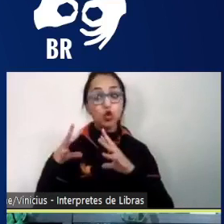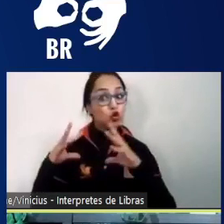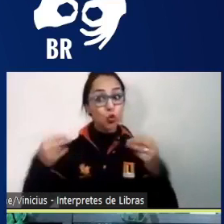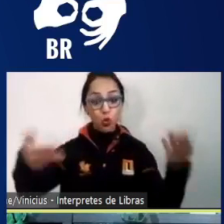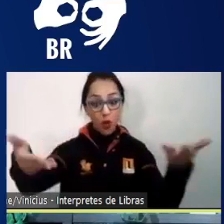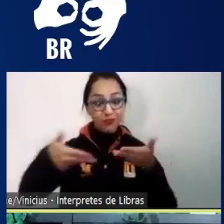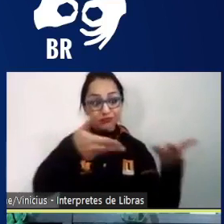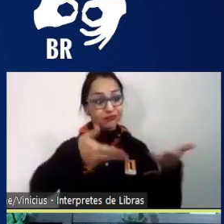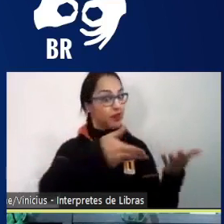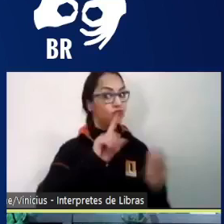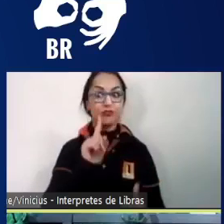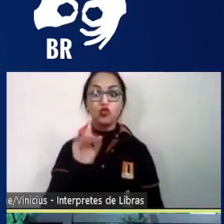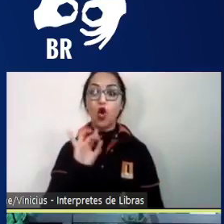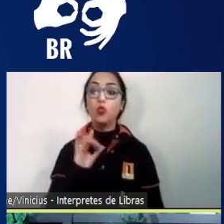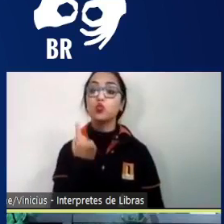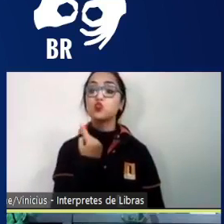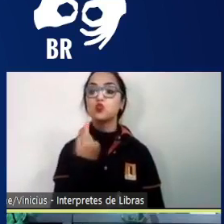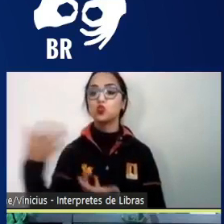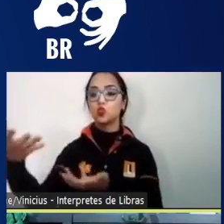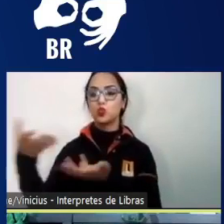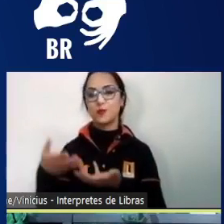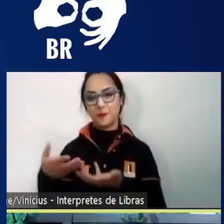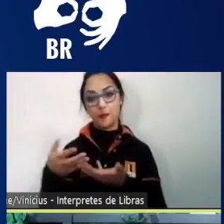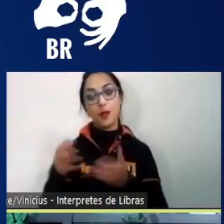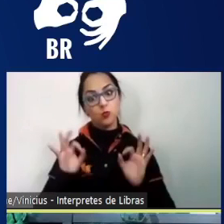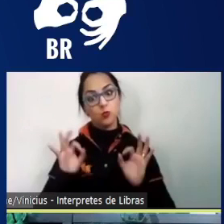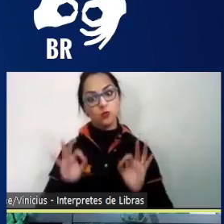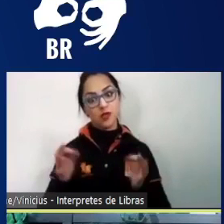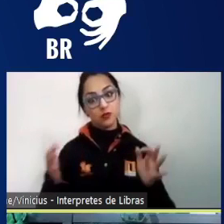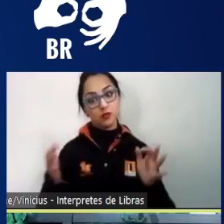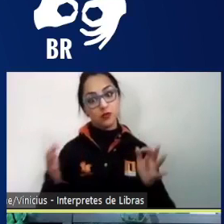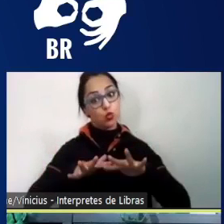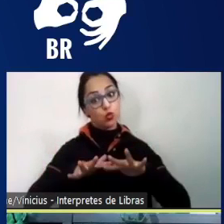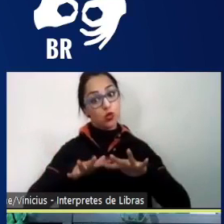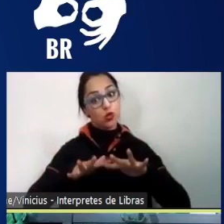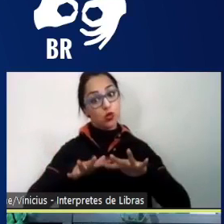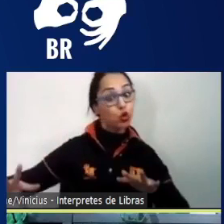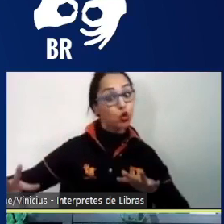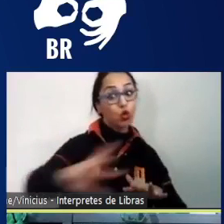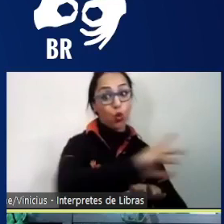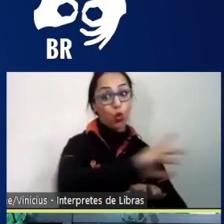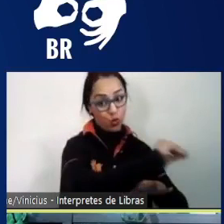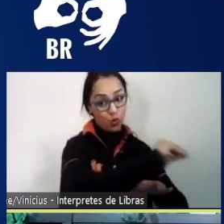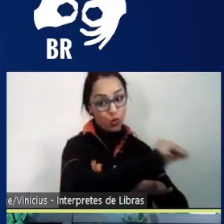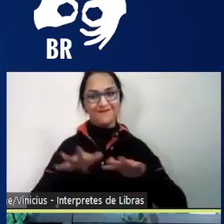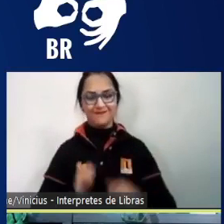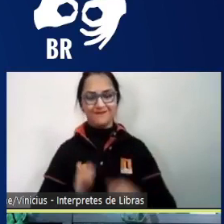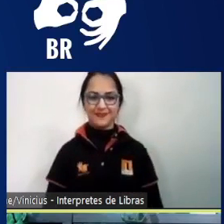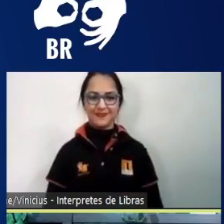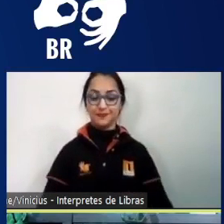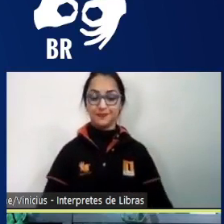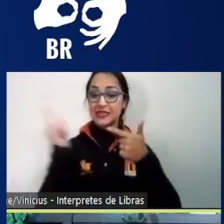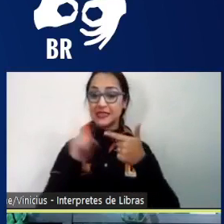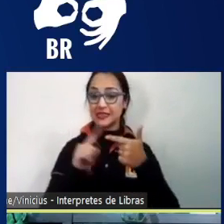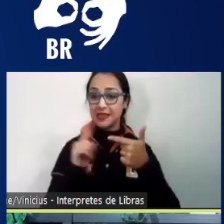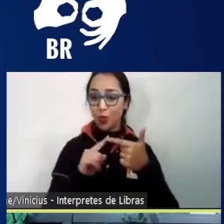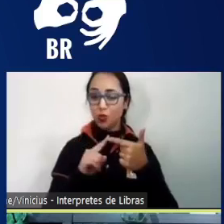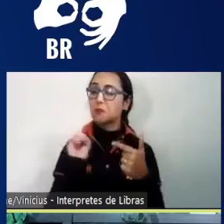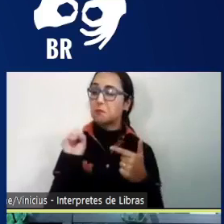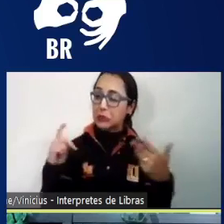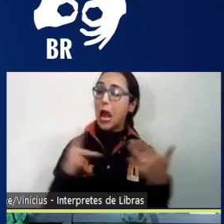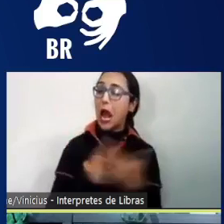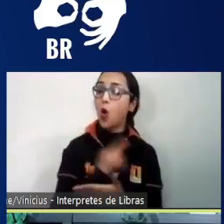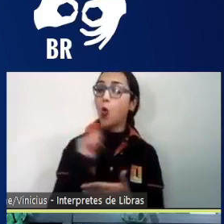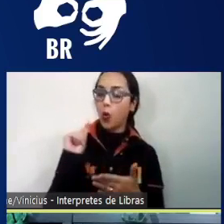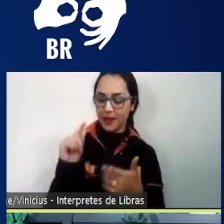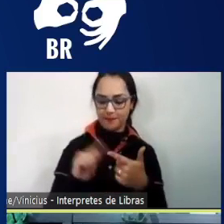né? Que isso sim seria um processo de inclusão. Um outro ponto que a gente poderia trazer aqui para a nossa discussão é